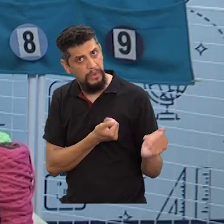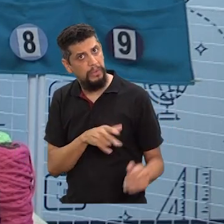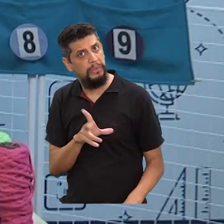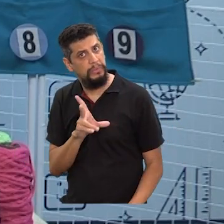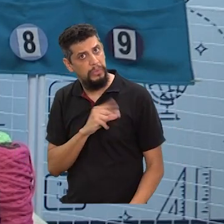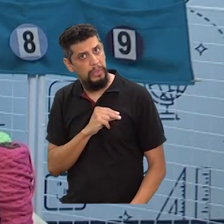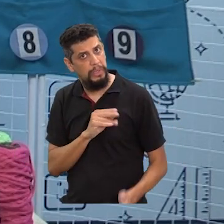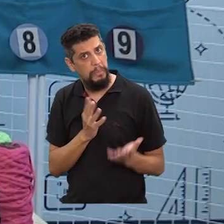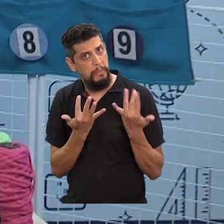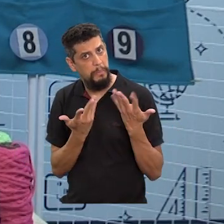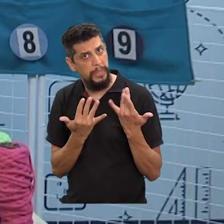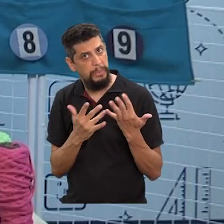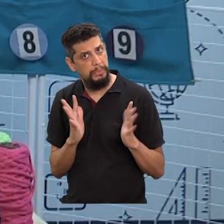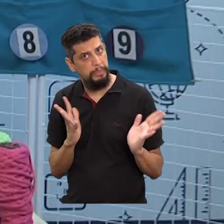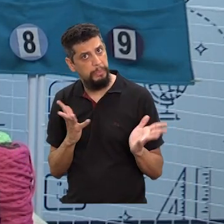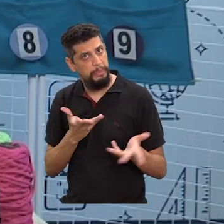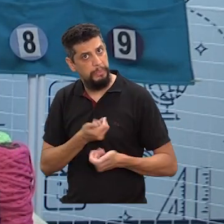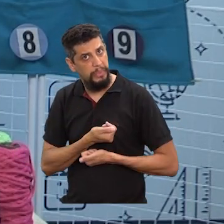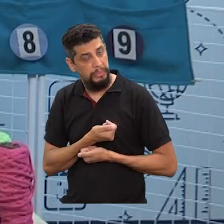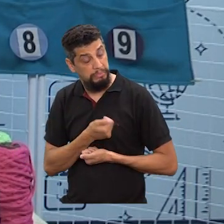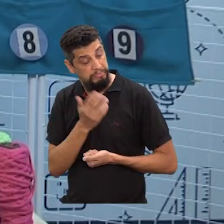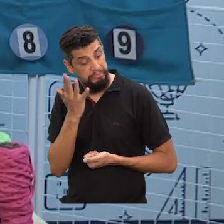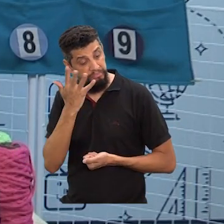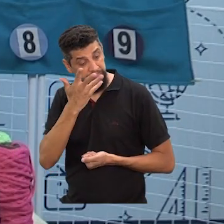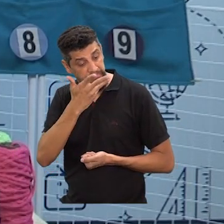jovem! Nossa, que mãos maravilhosas!